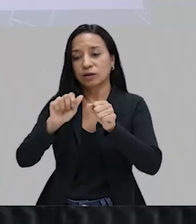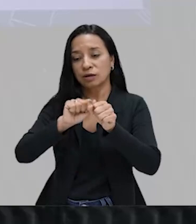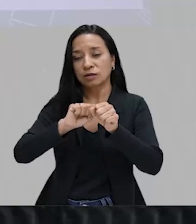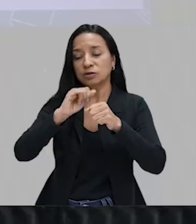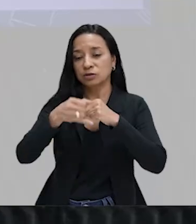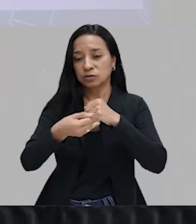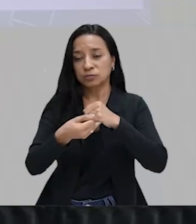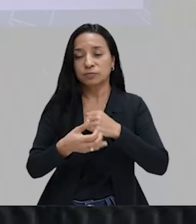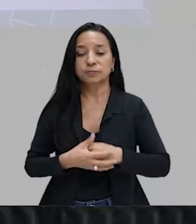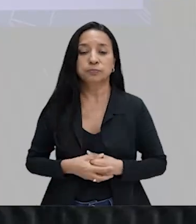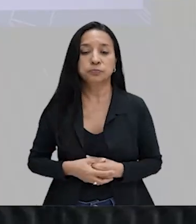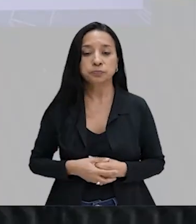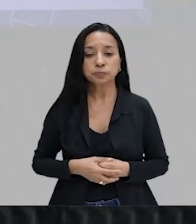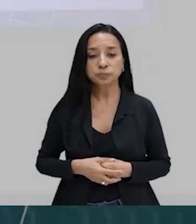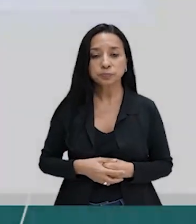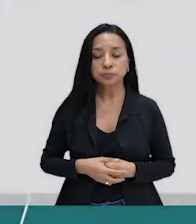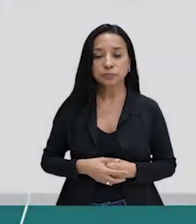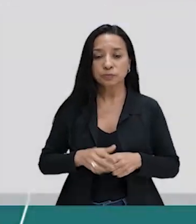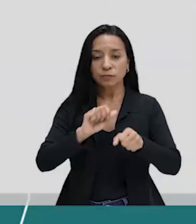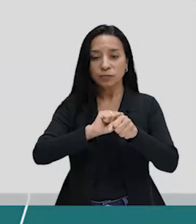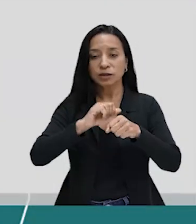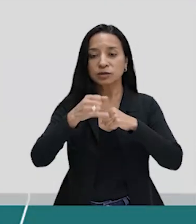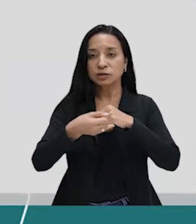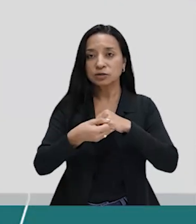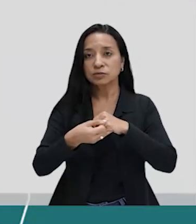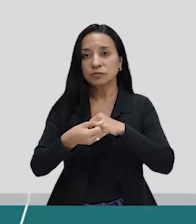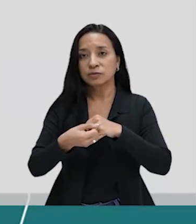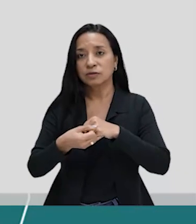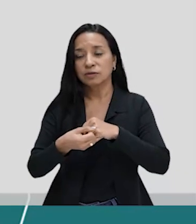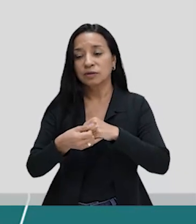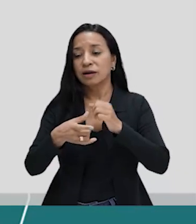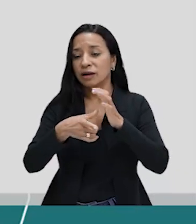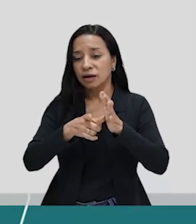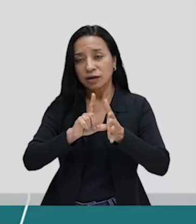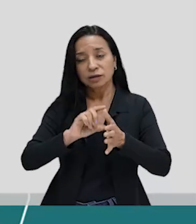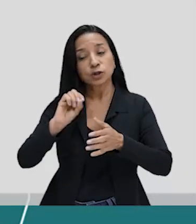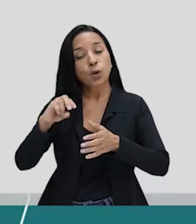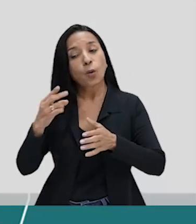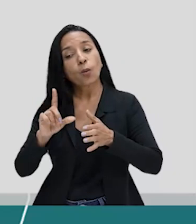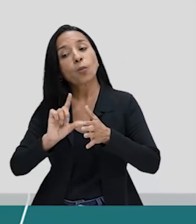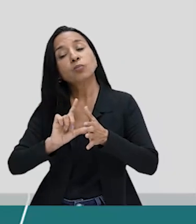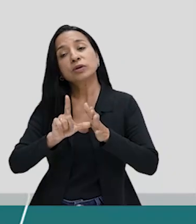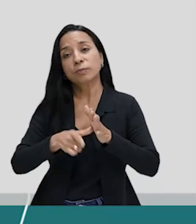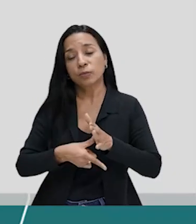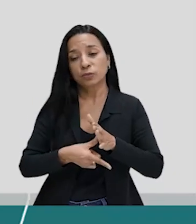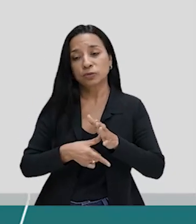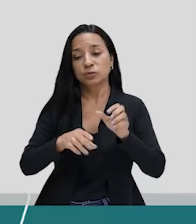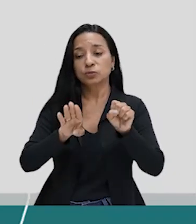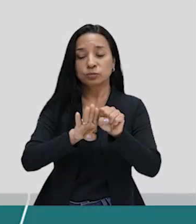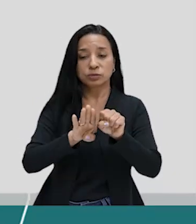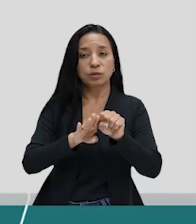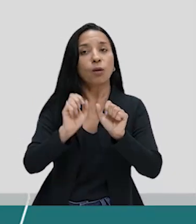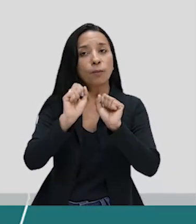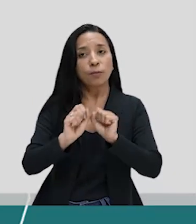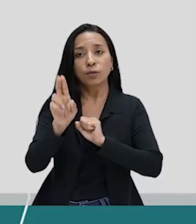adjetivo. O adjetivo, ele vem antes ou depois do substantivo? A gente pode utilizar das duas formas. O mais